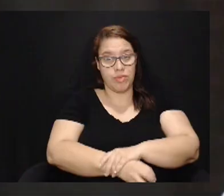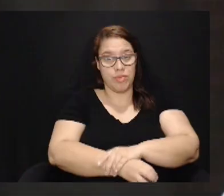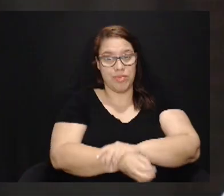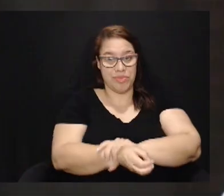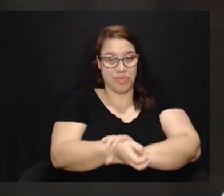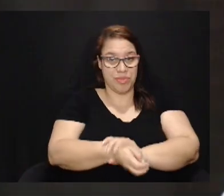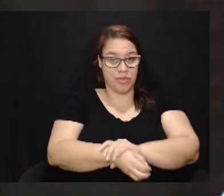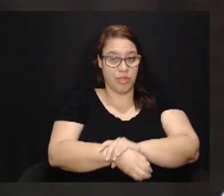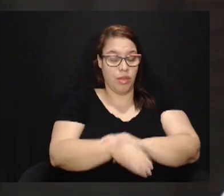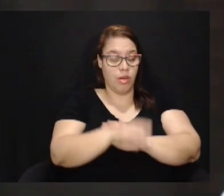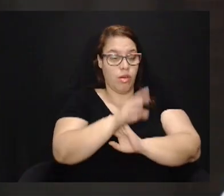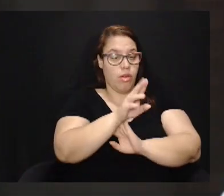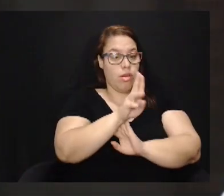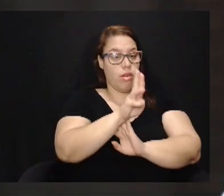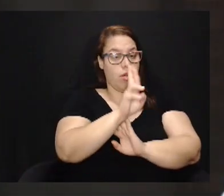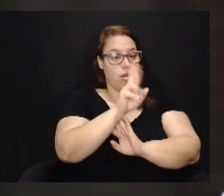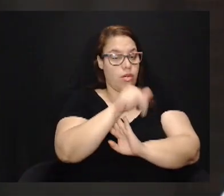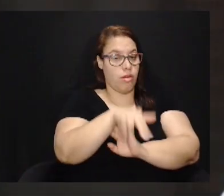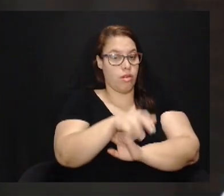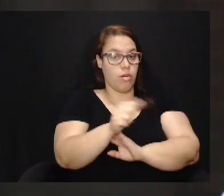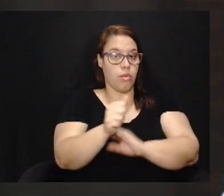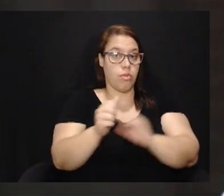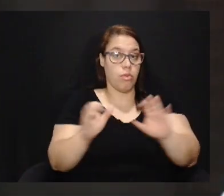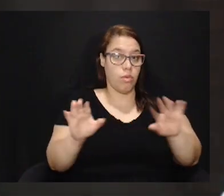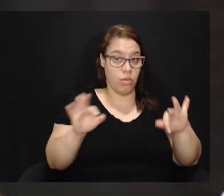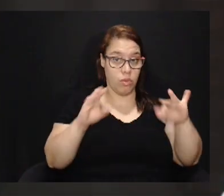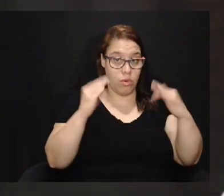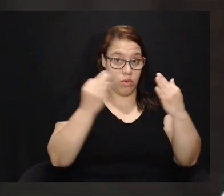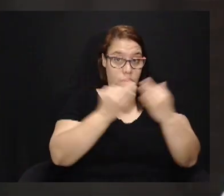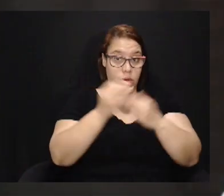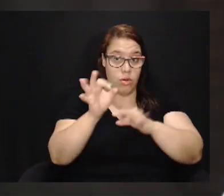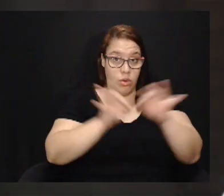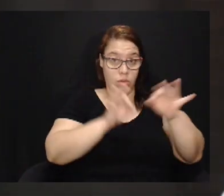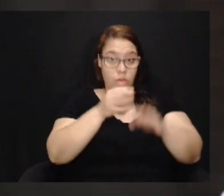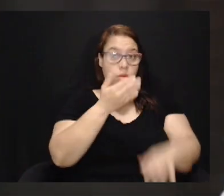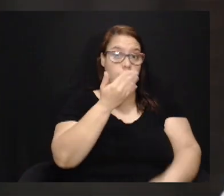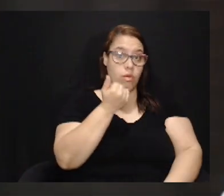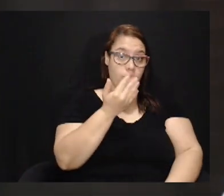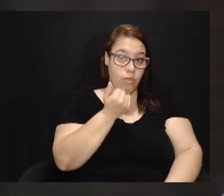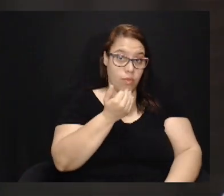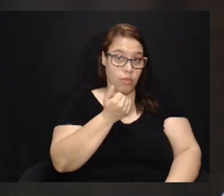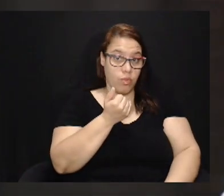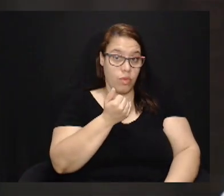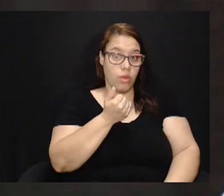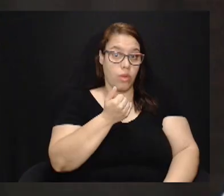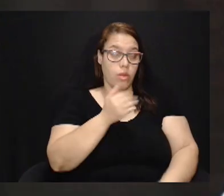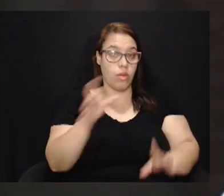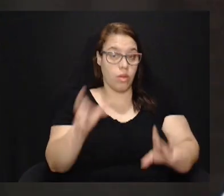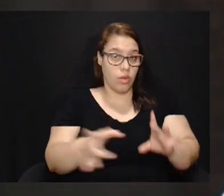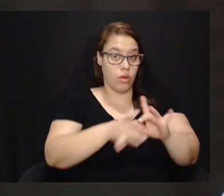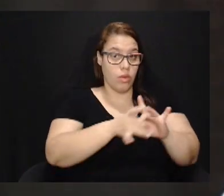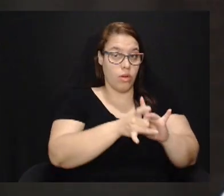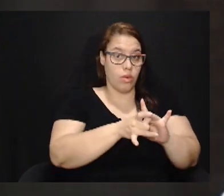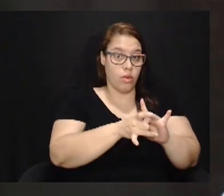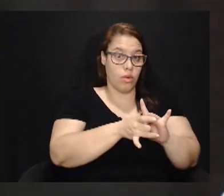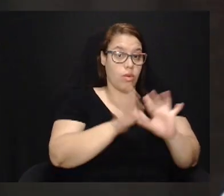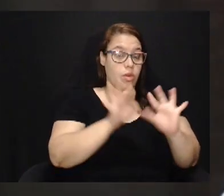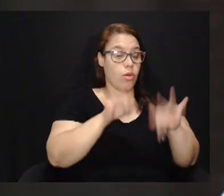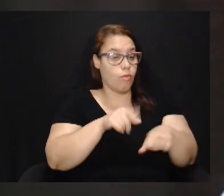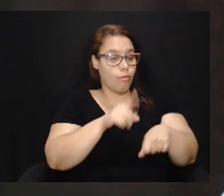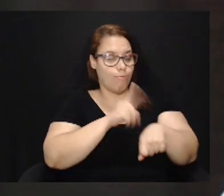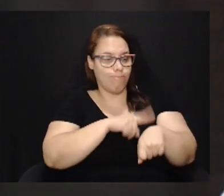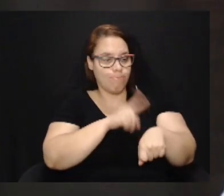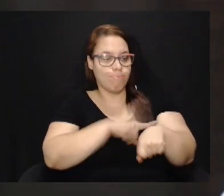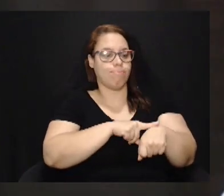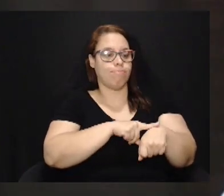muito bem, eu não vou reunir a minha família para preparar uma comida, para a gente ter um momento de integração no final do dia, para a gente poder estar